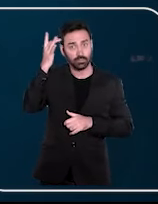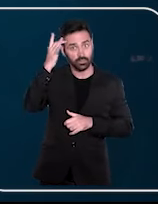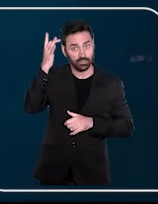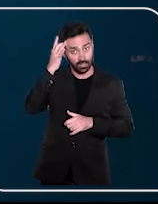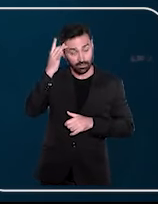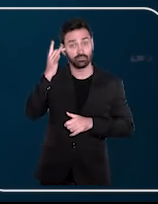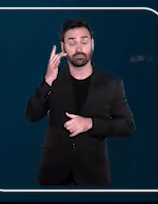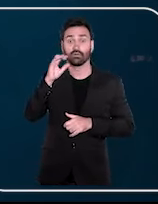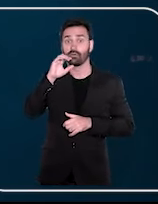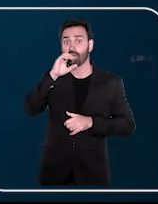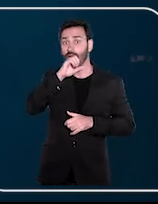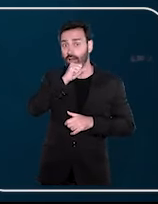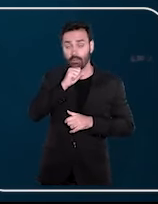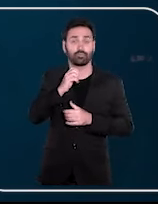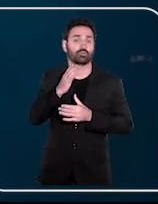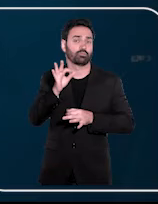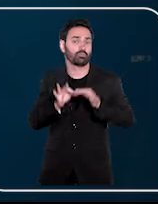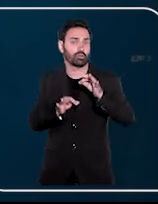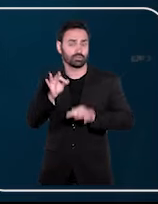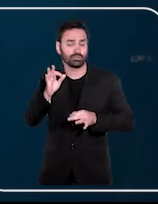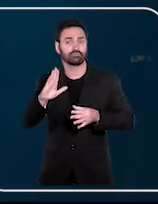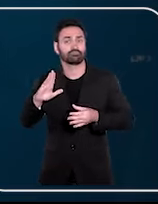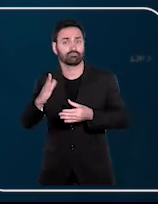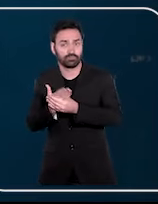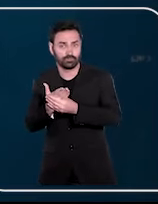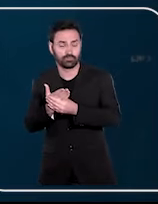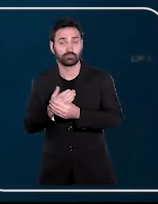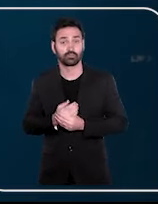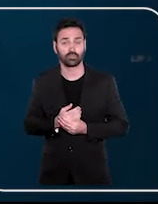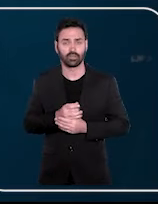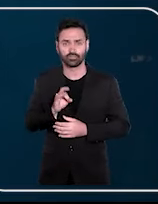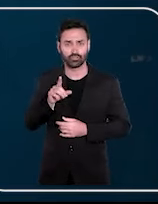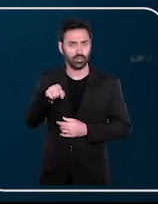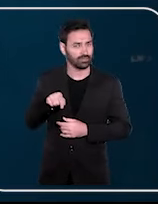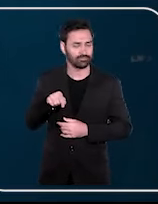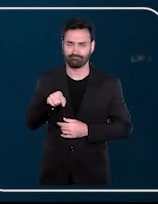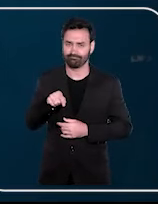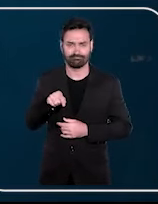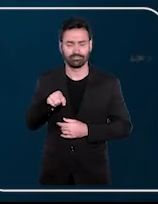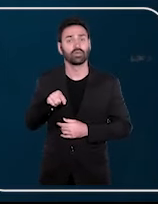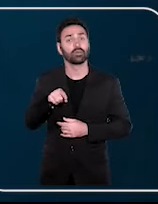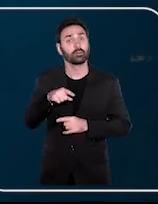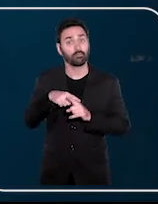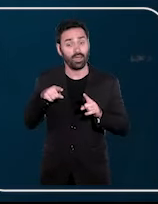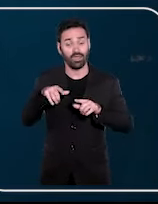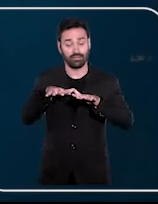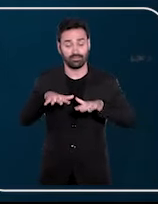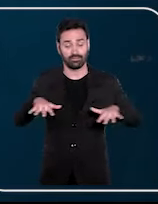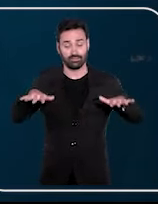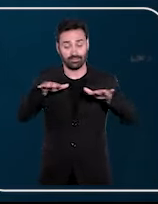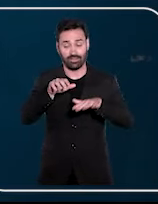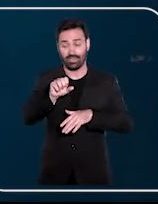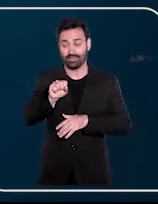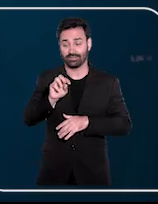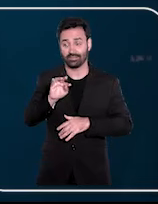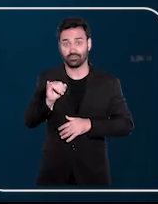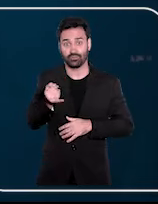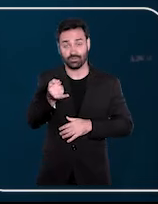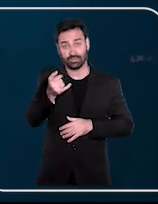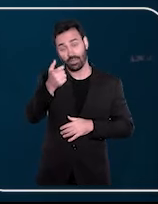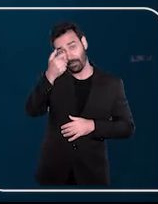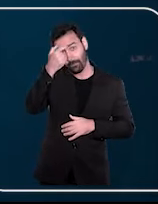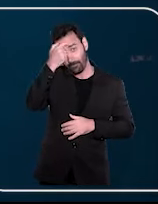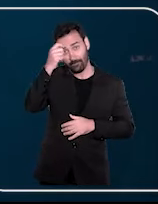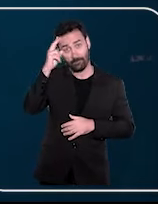que otimizam o julgamento dos processos. E não é só isso. Além da mostra, o espaço STJ Memória,